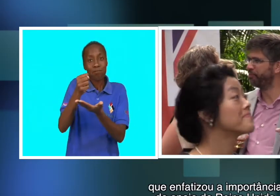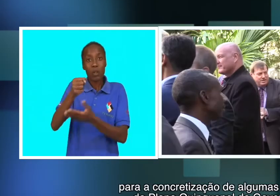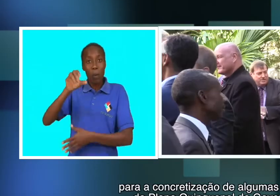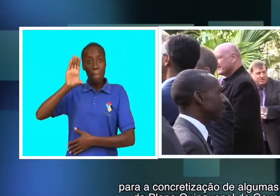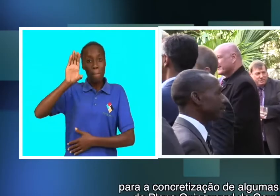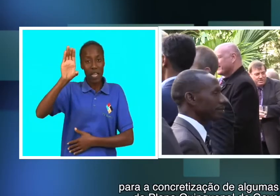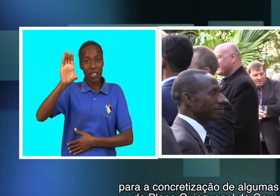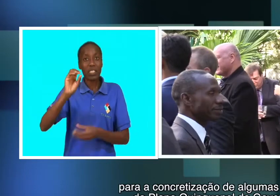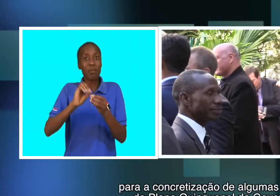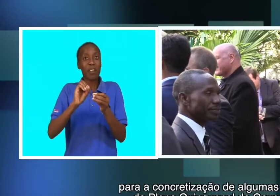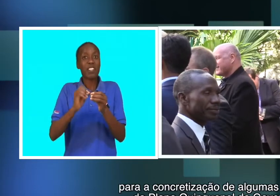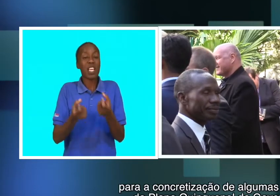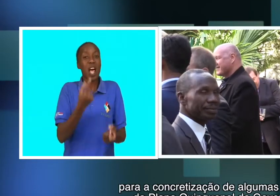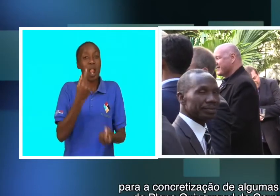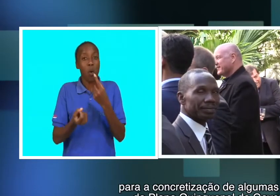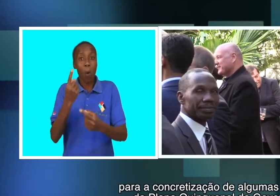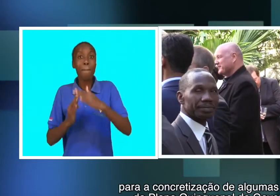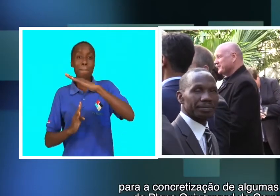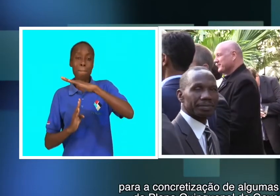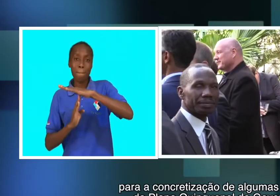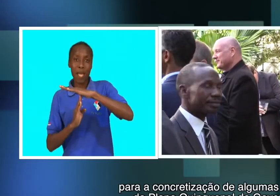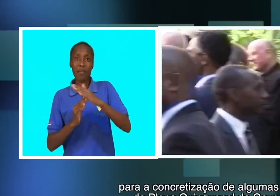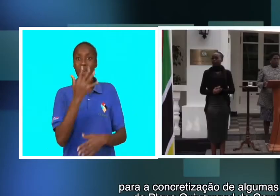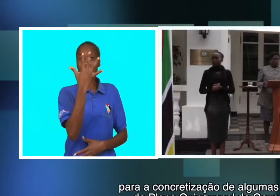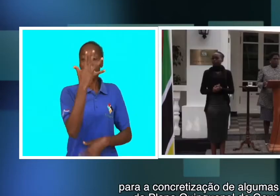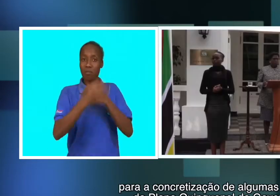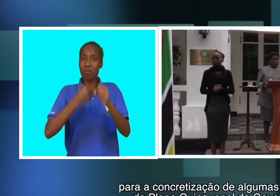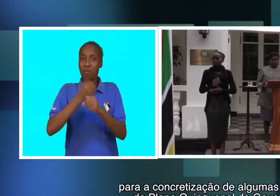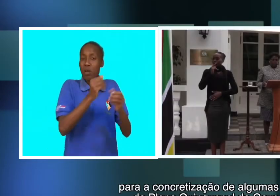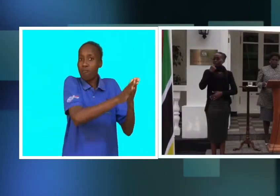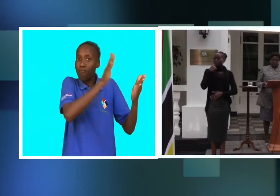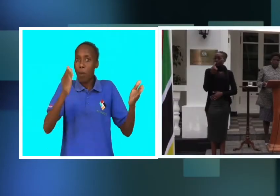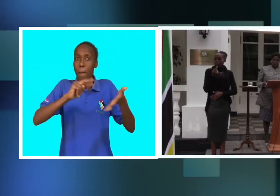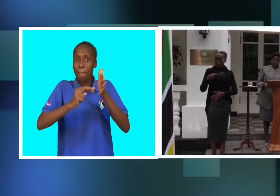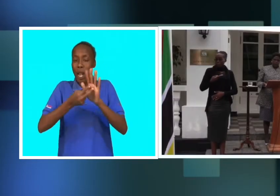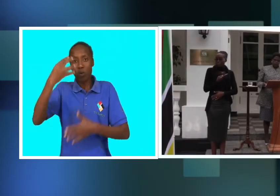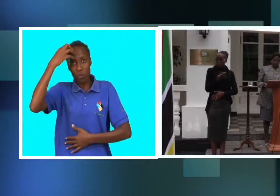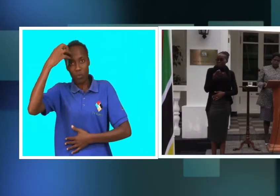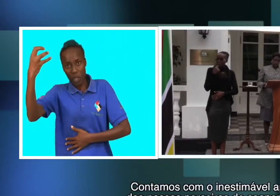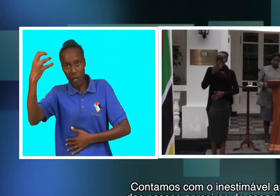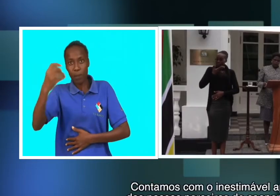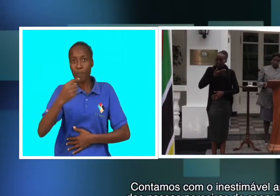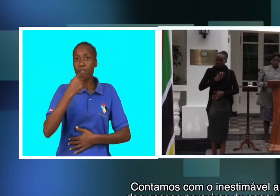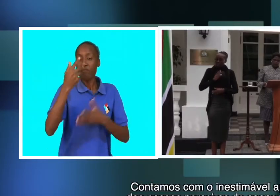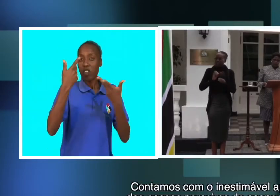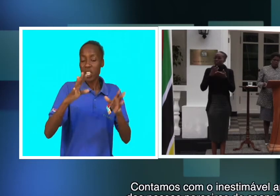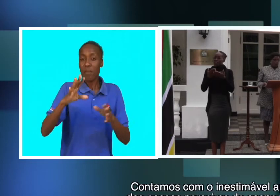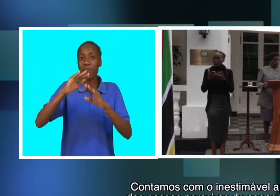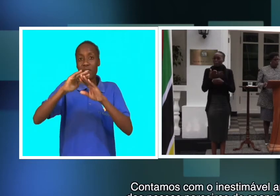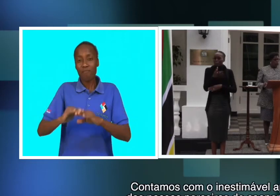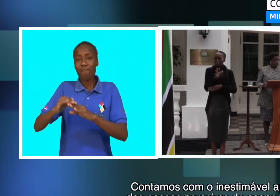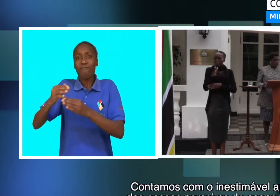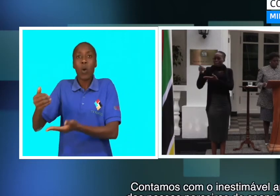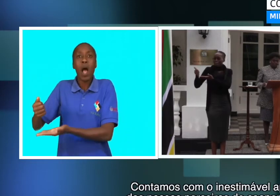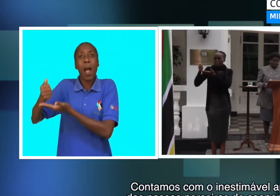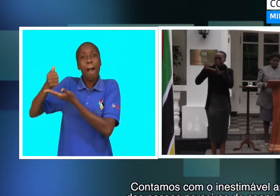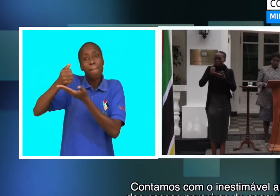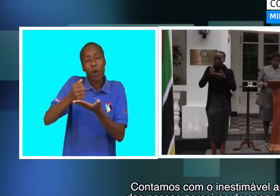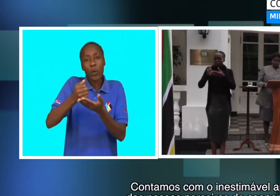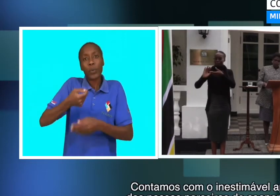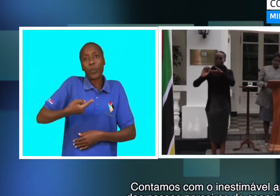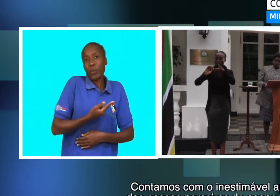Unido para a concretização de algumas metas do Plano Quinquenal do governo. Contamos com o estimado do apoio dos nossos